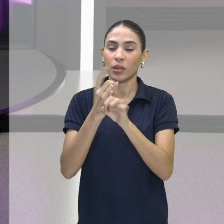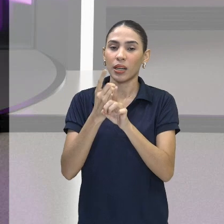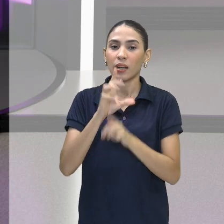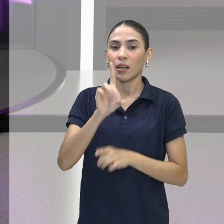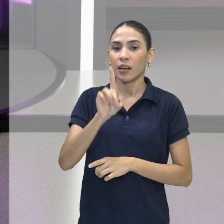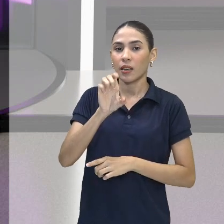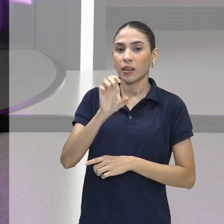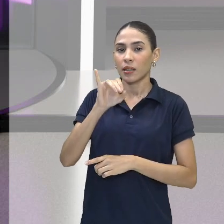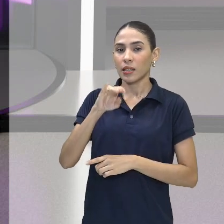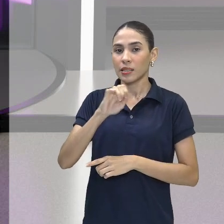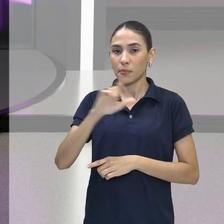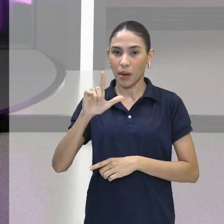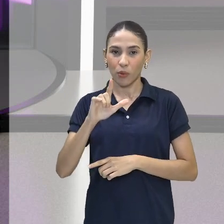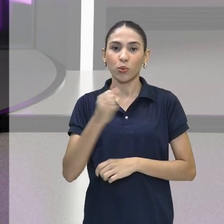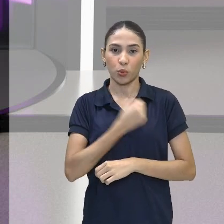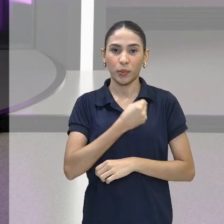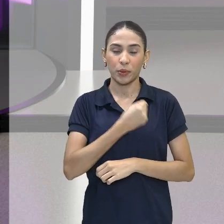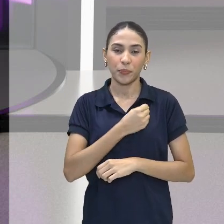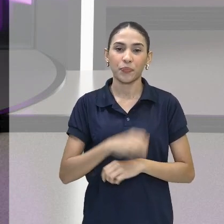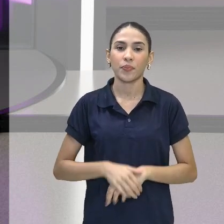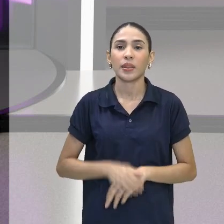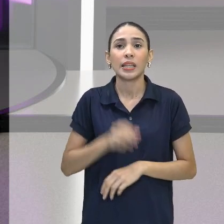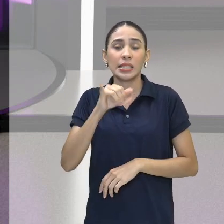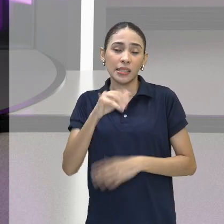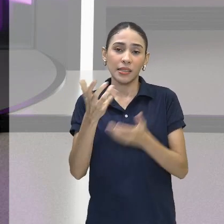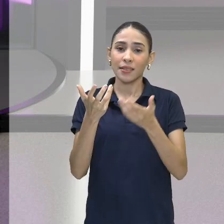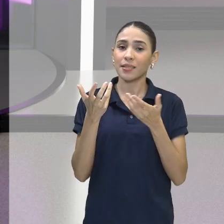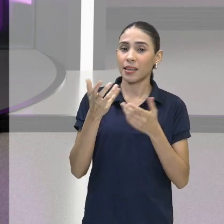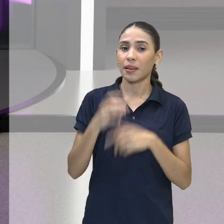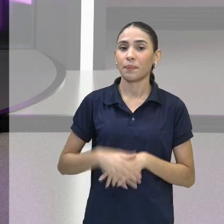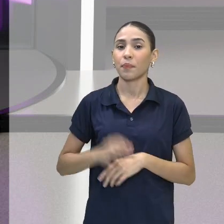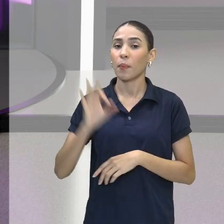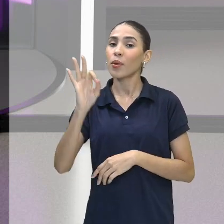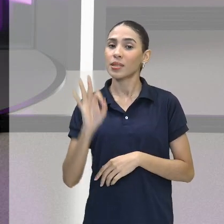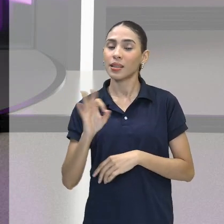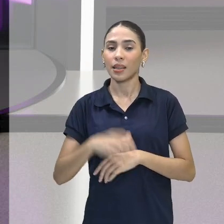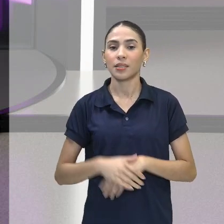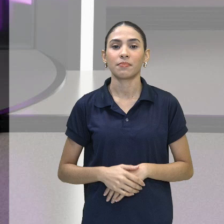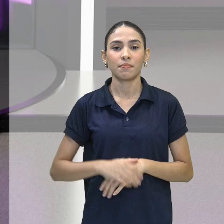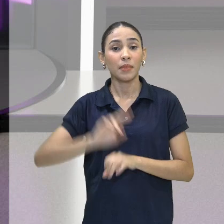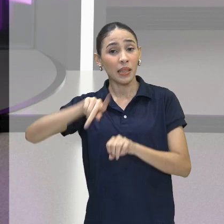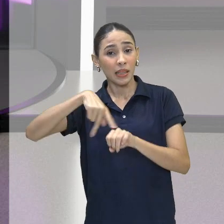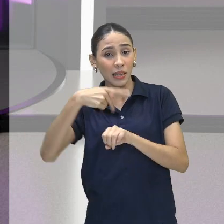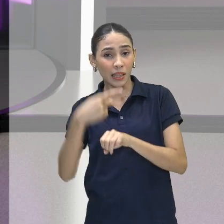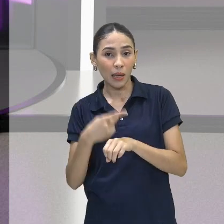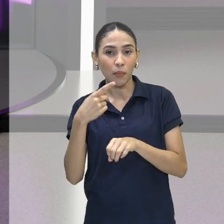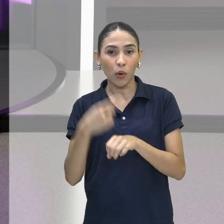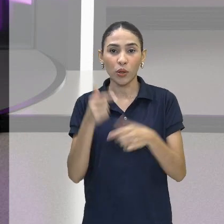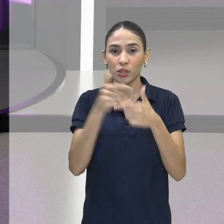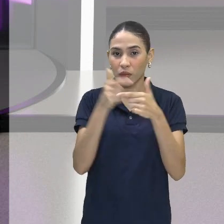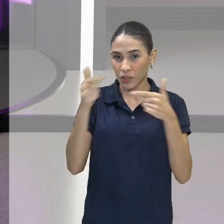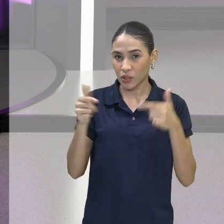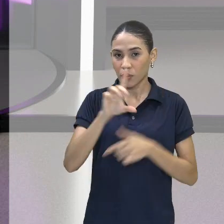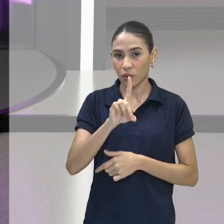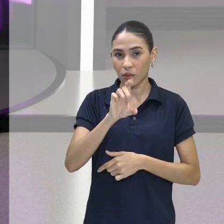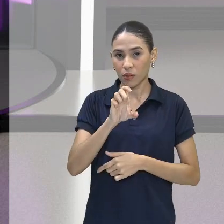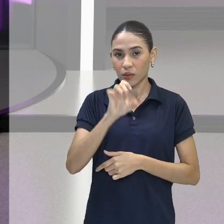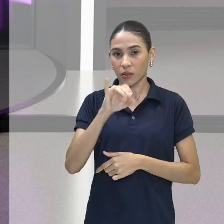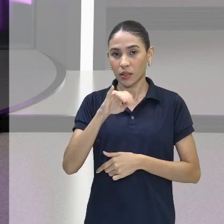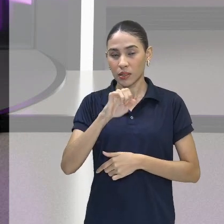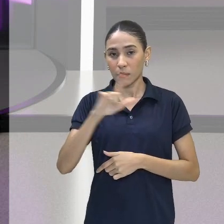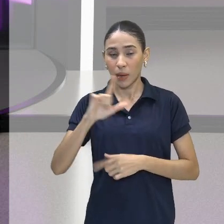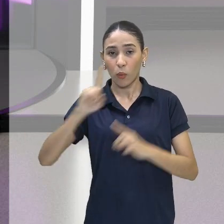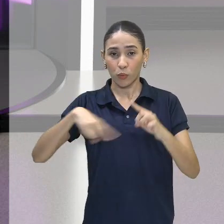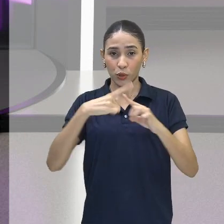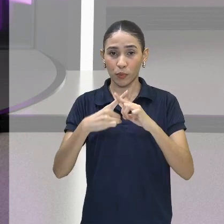0, alguma coisa. E se eu quiser na forma de porcentagem, depois que eu passei na forma decimal, eu multiplico por